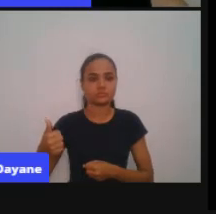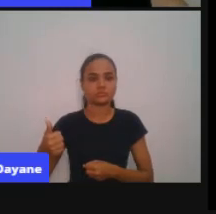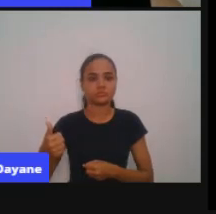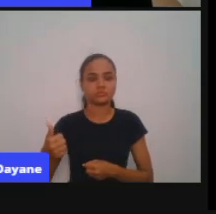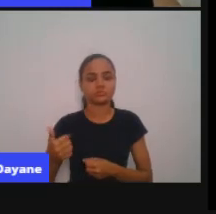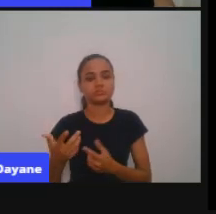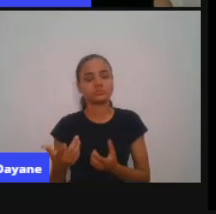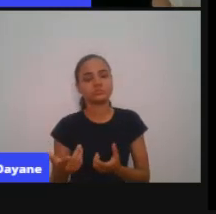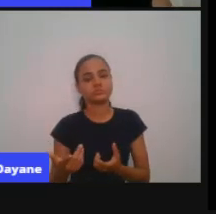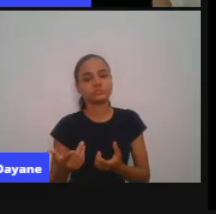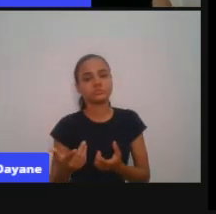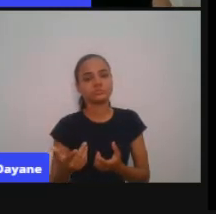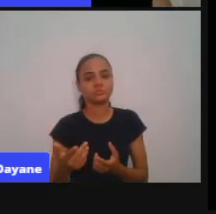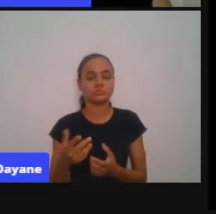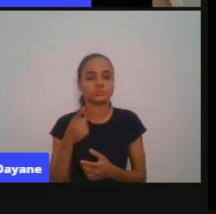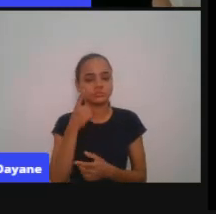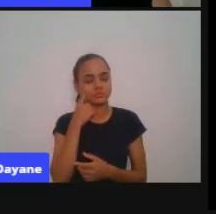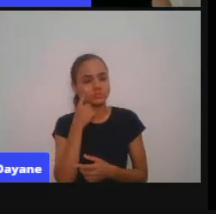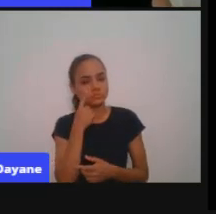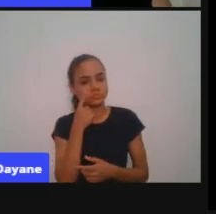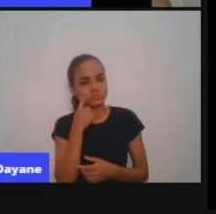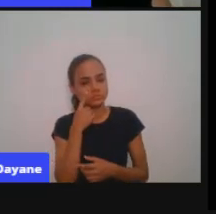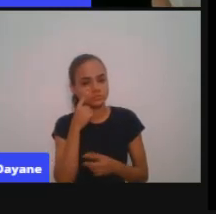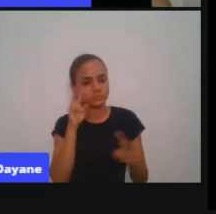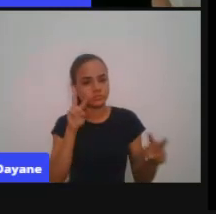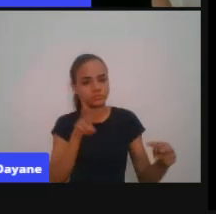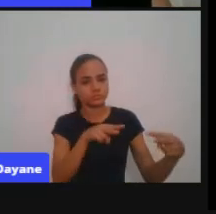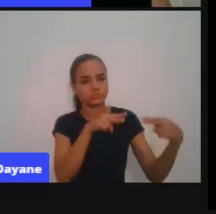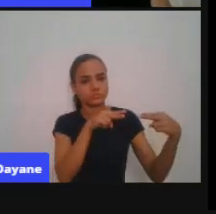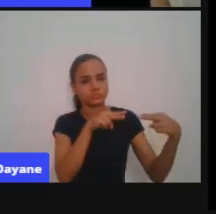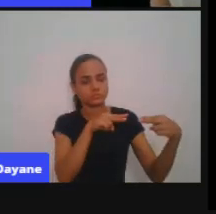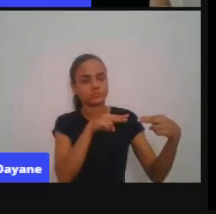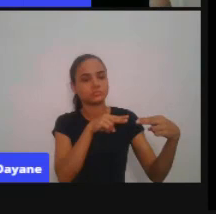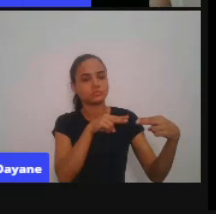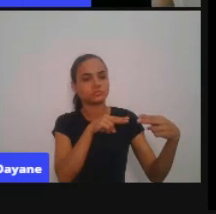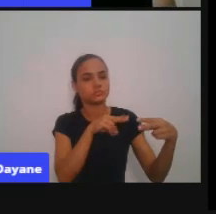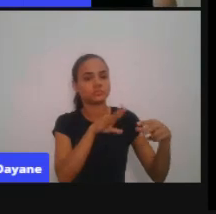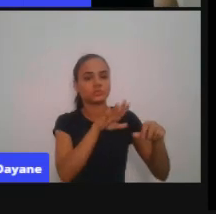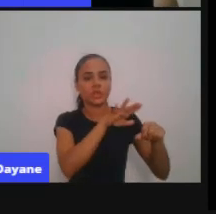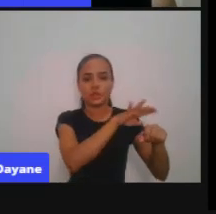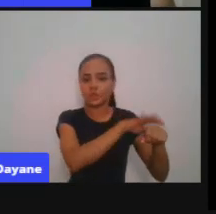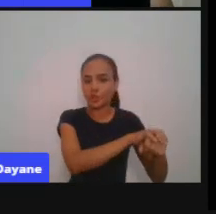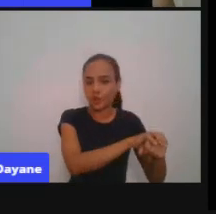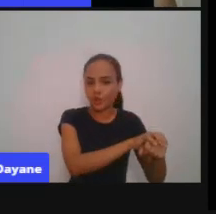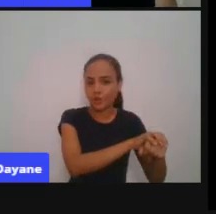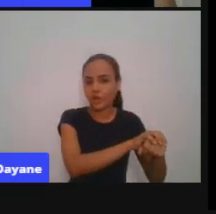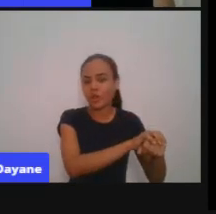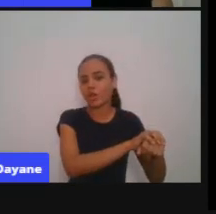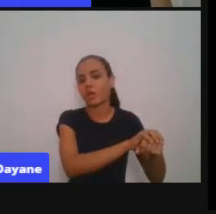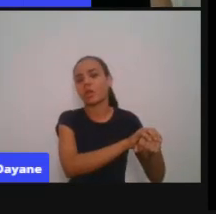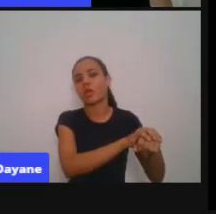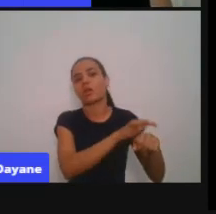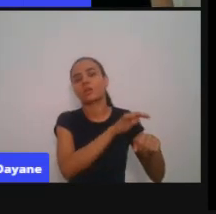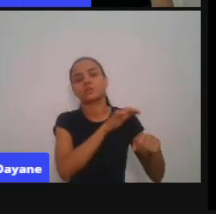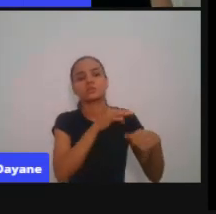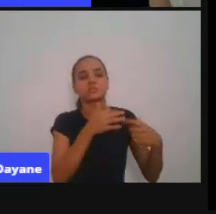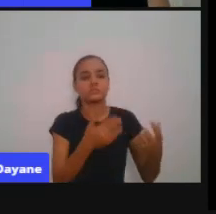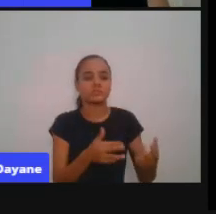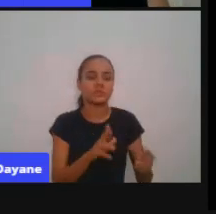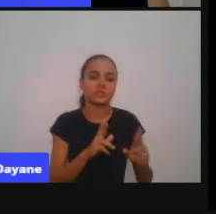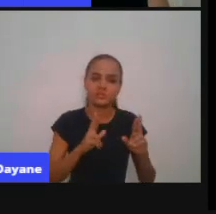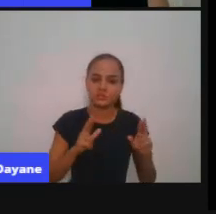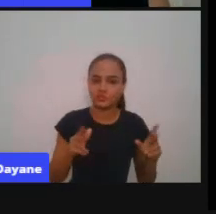né? Olha que quantas coisas diferentes para a gente pensar do que a gente